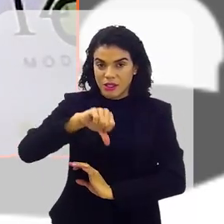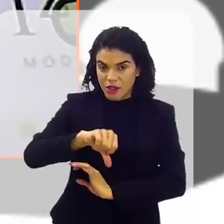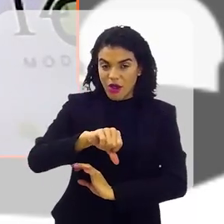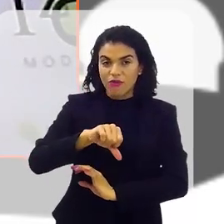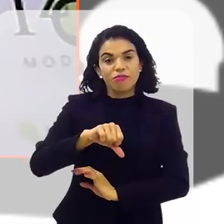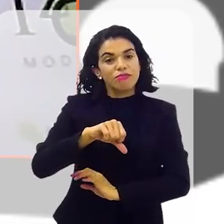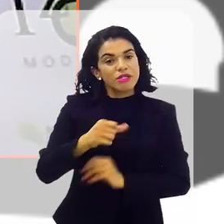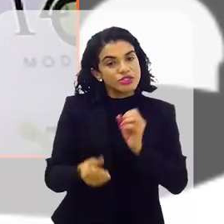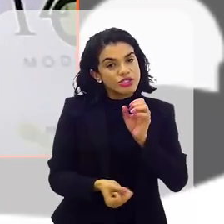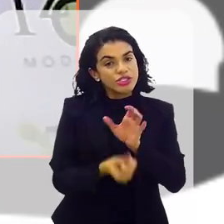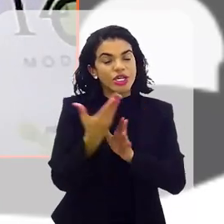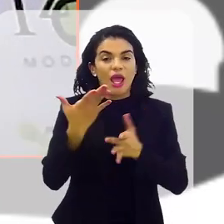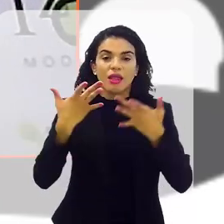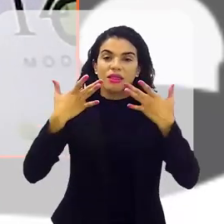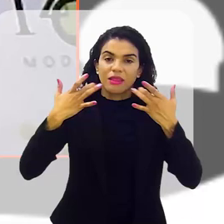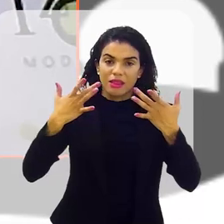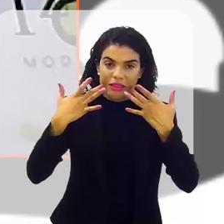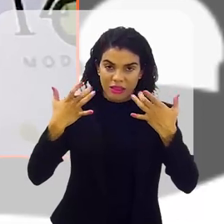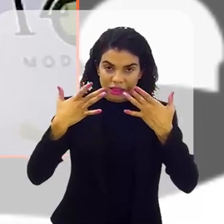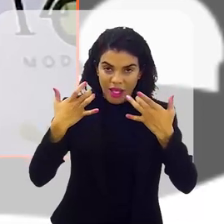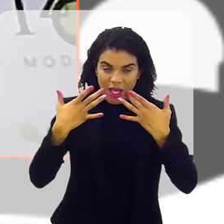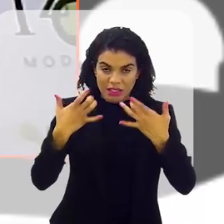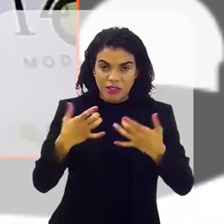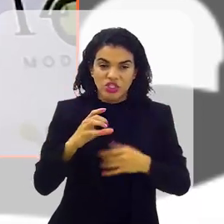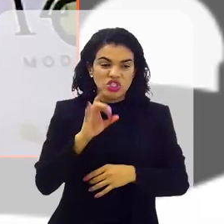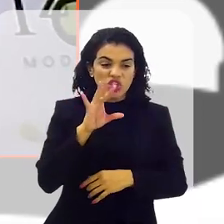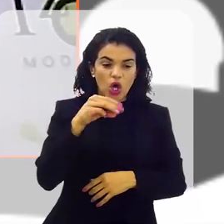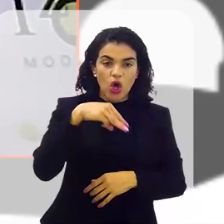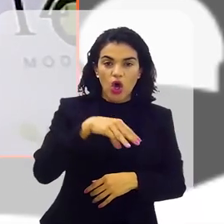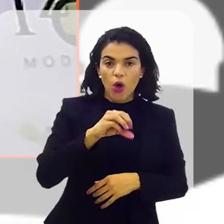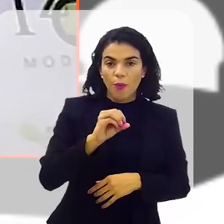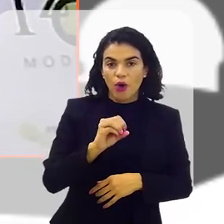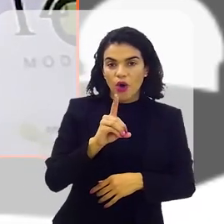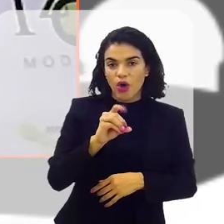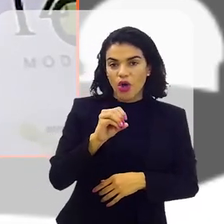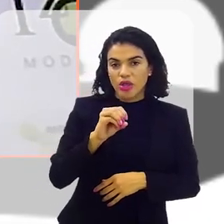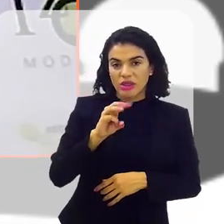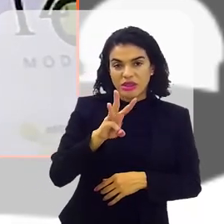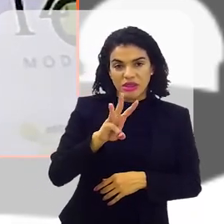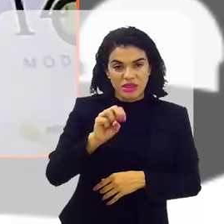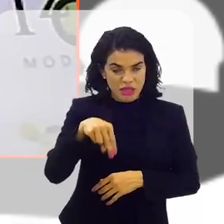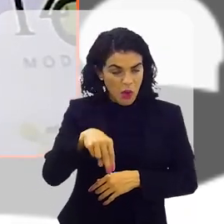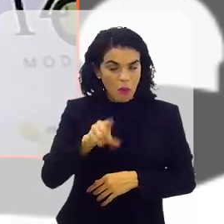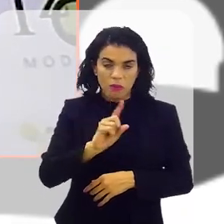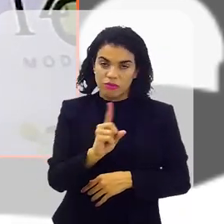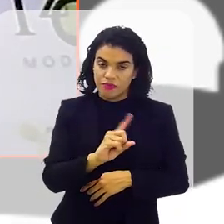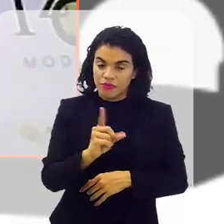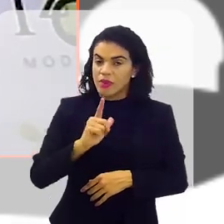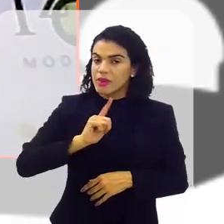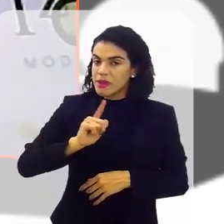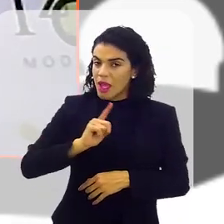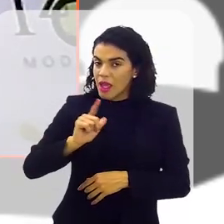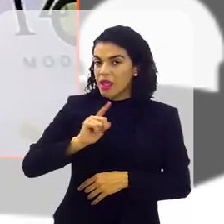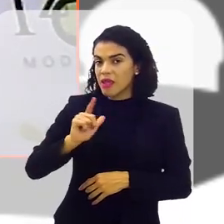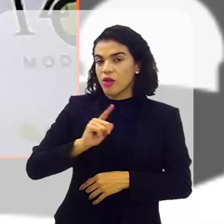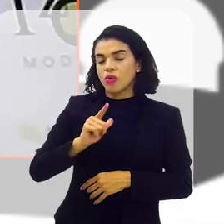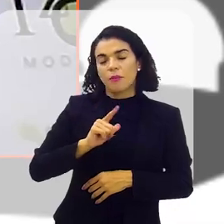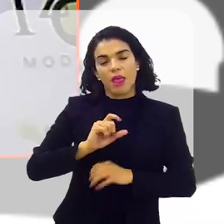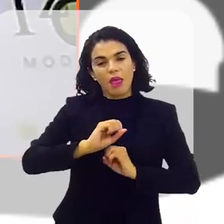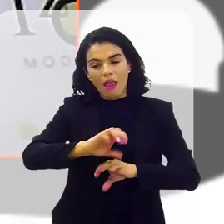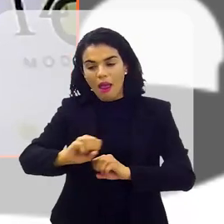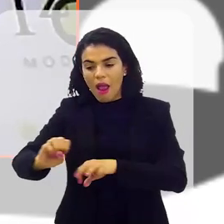para a gente montar outros espetáculos porque só o modal né o artesão Produções não tem só modal eu tenho